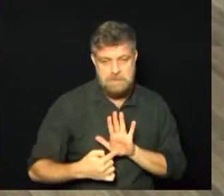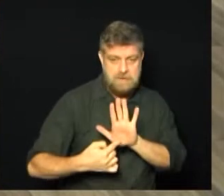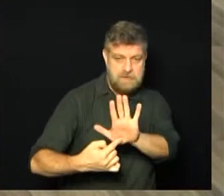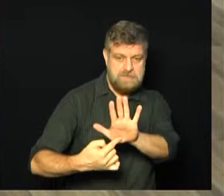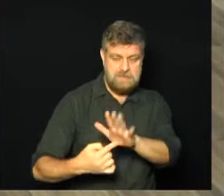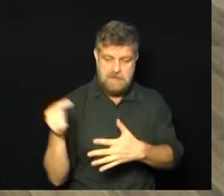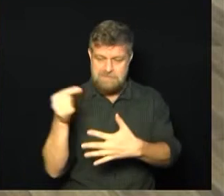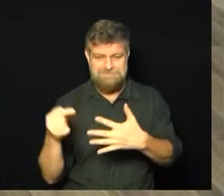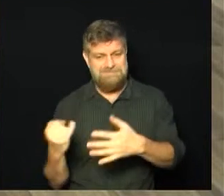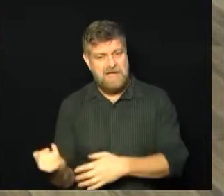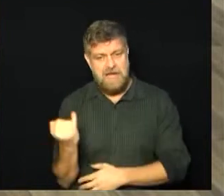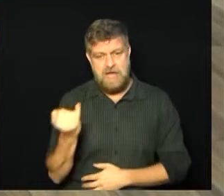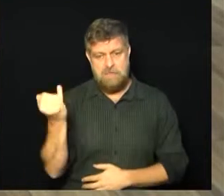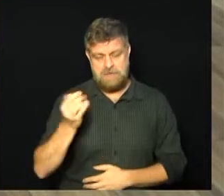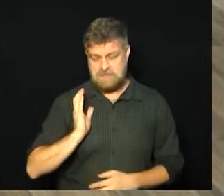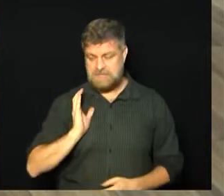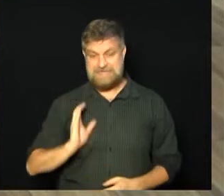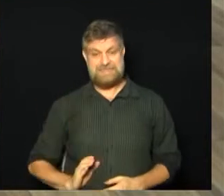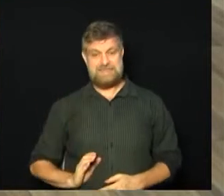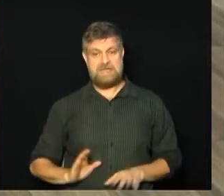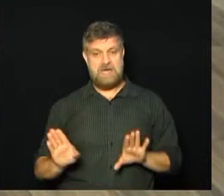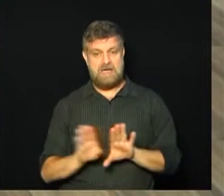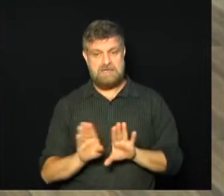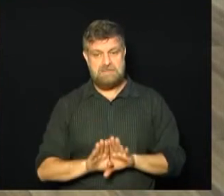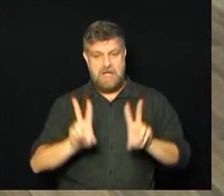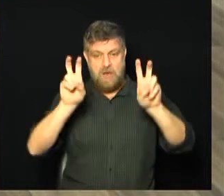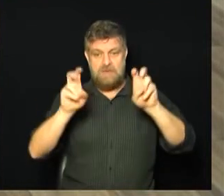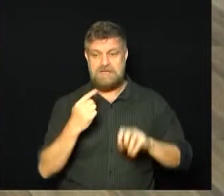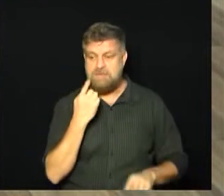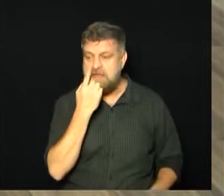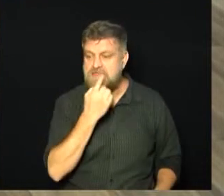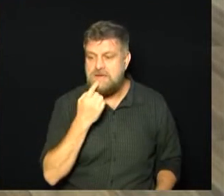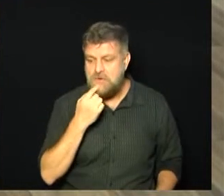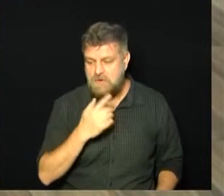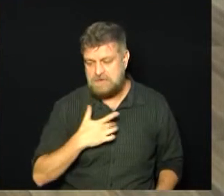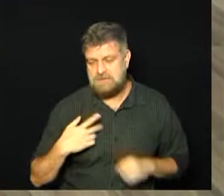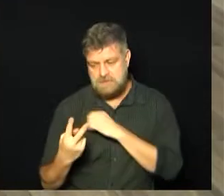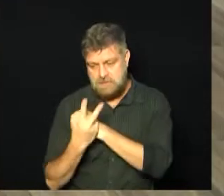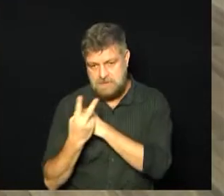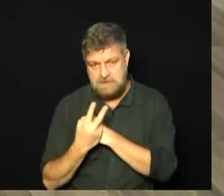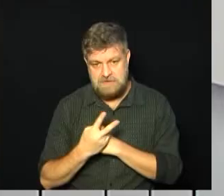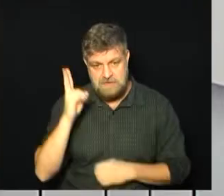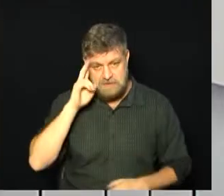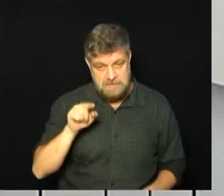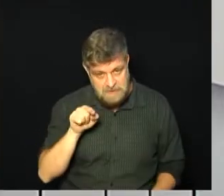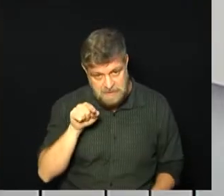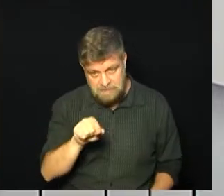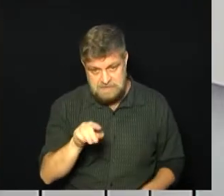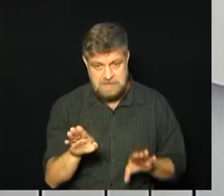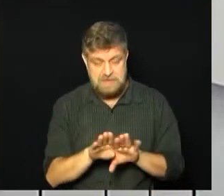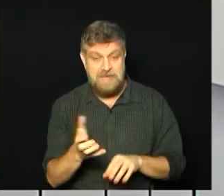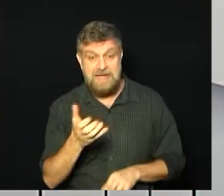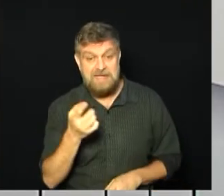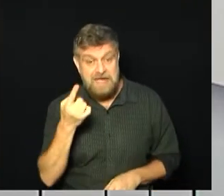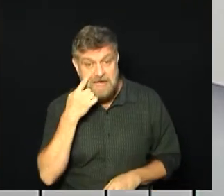essa questão importante de cidadania e, no caso, aí com o tema da saúde bucal. Com certeza. E a gente lembra você de casa que, se quiser